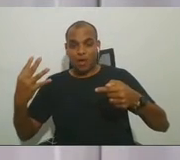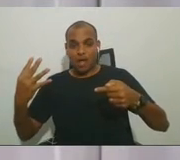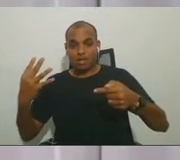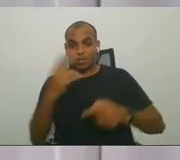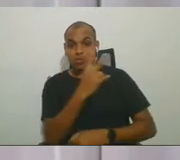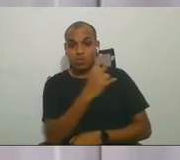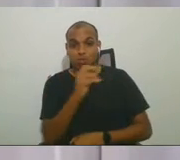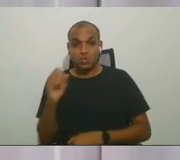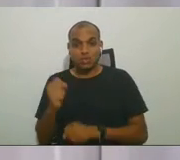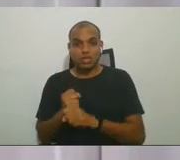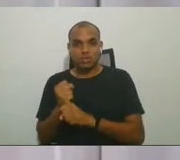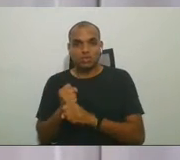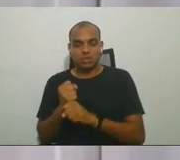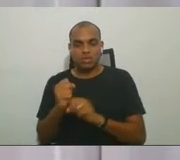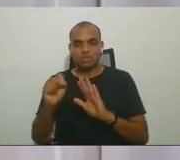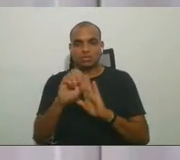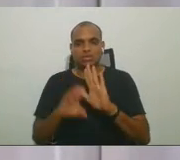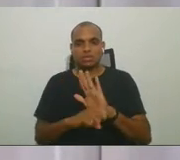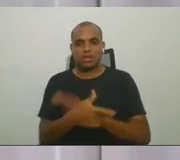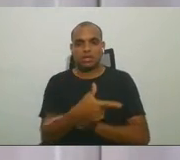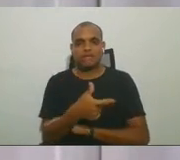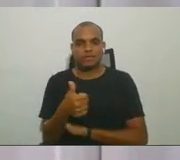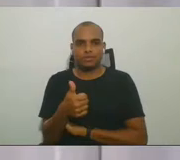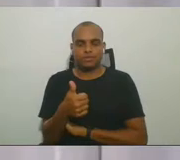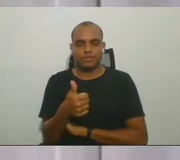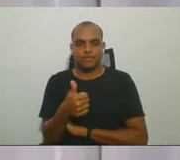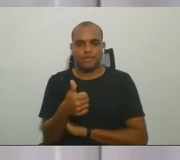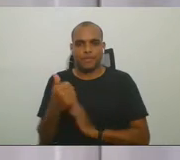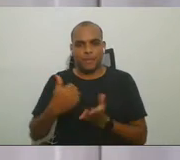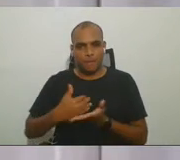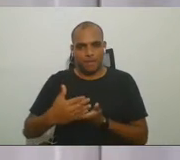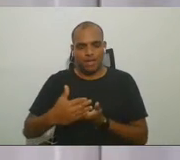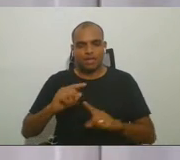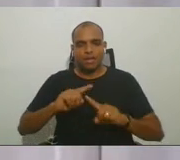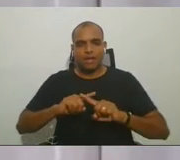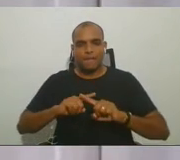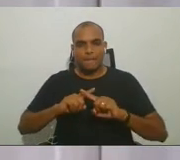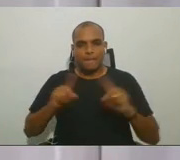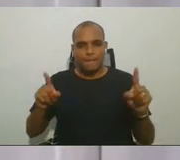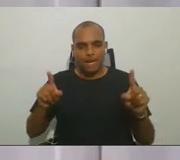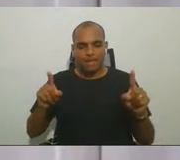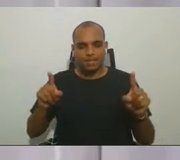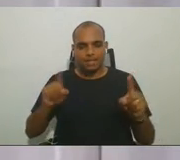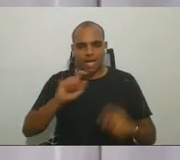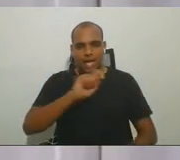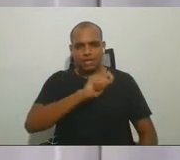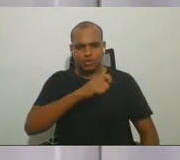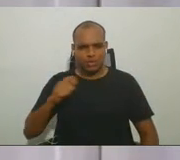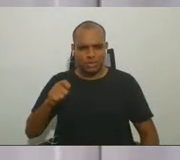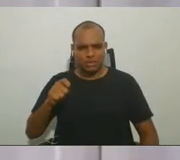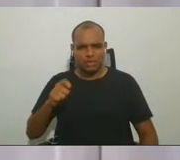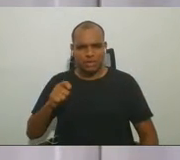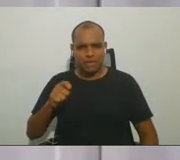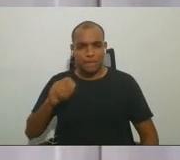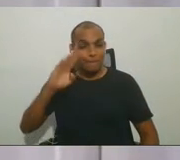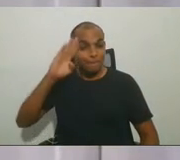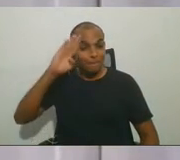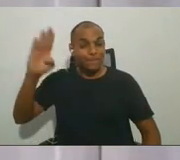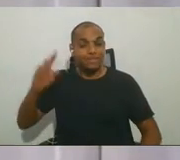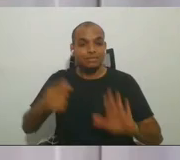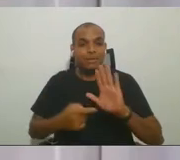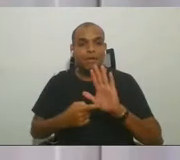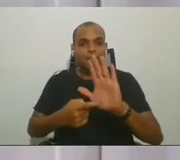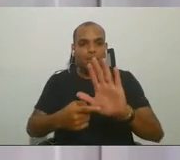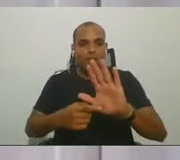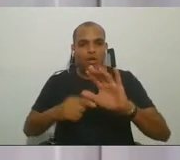XXI. Mas o ponto focal do informe dessa associação, que na verdade tem